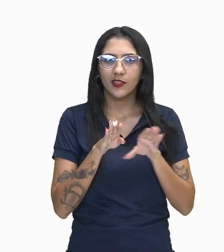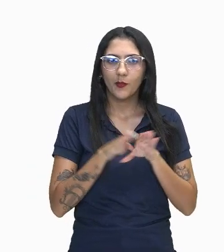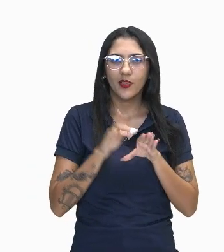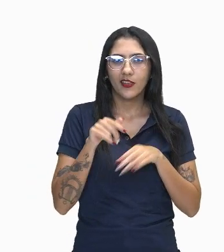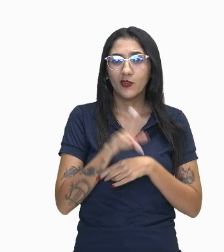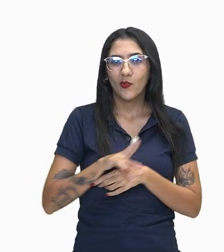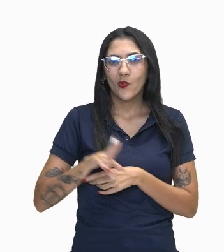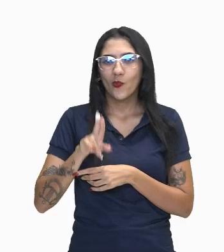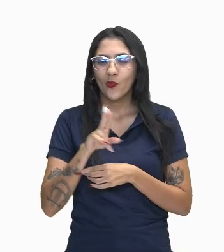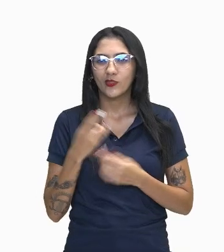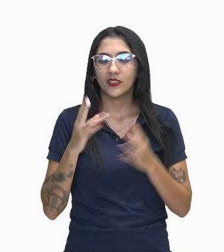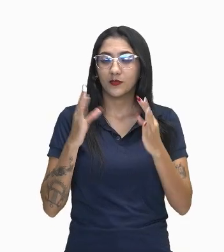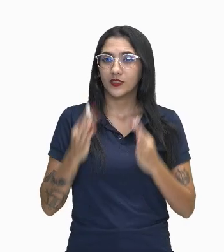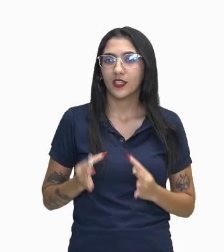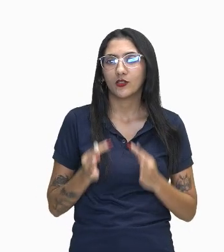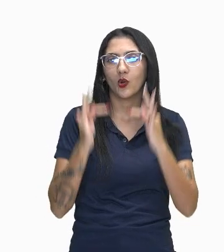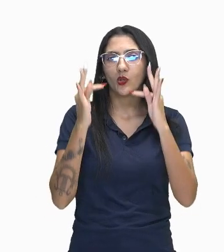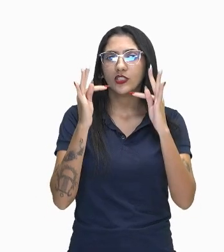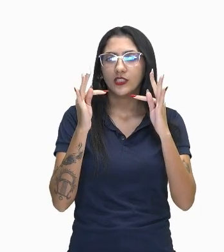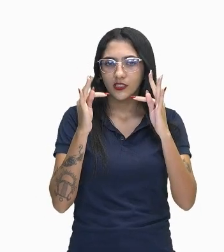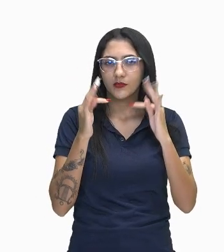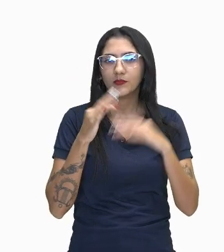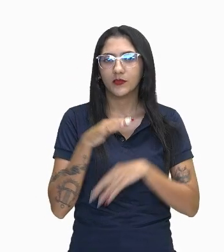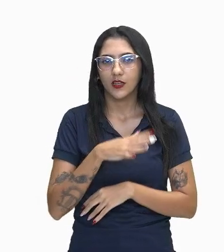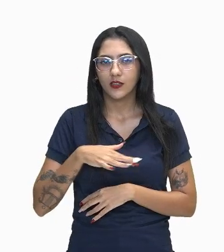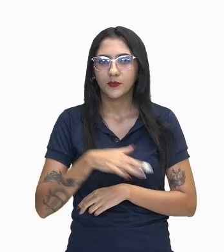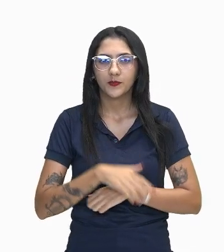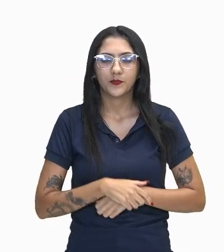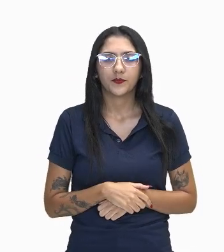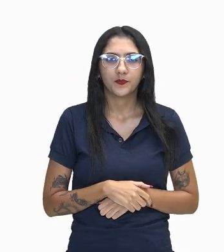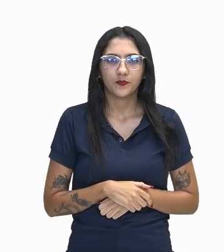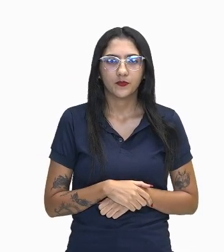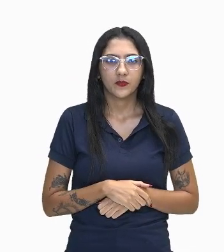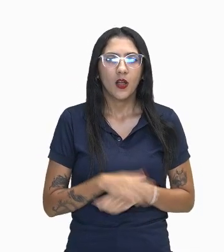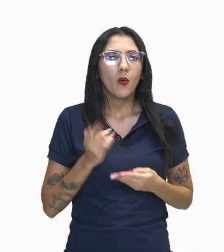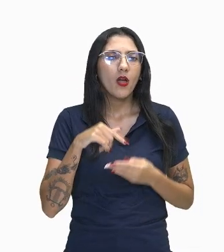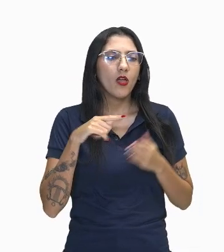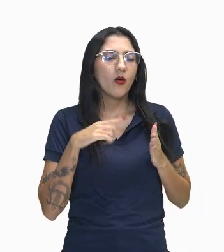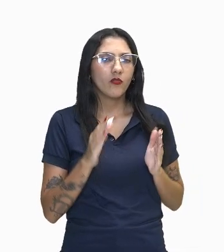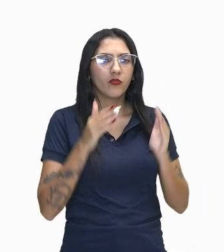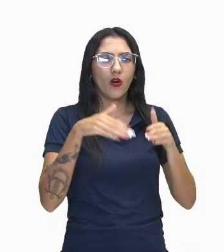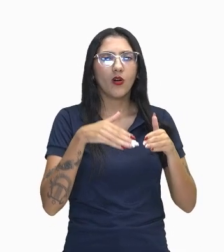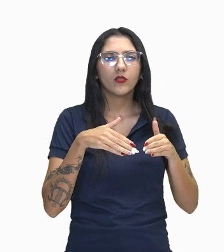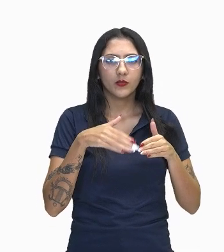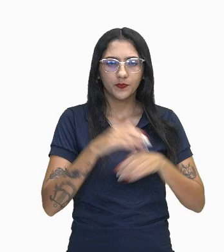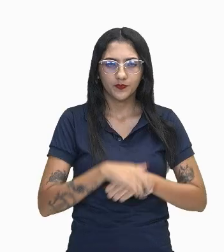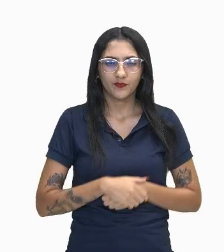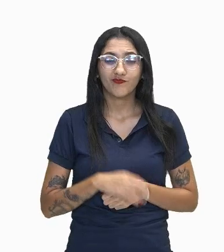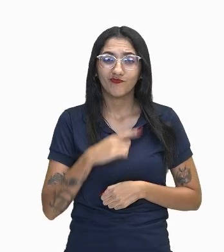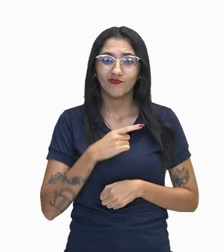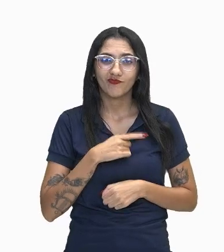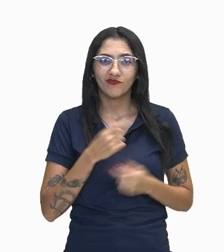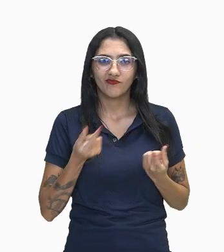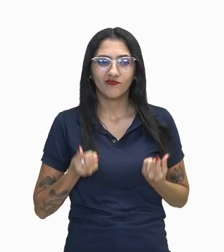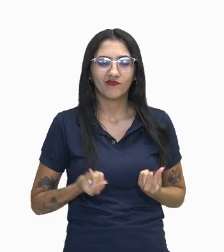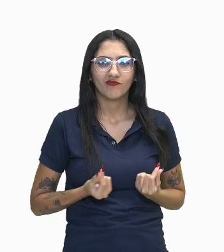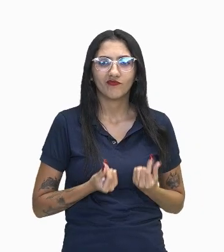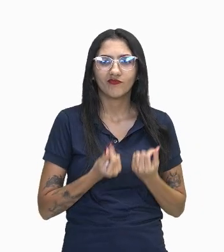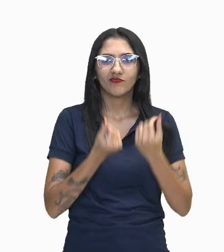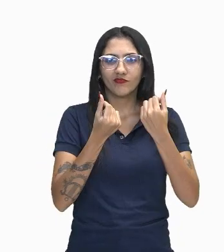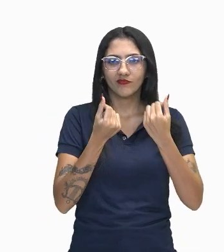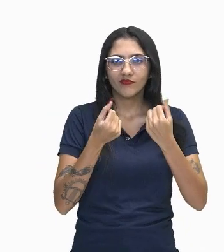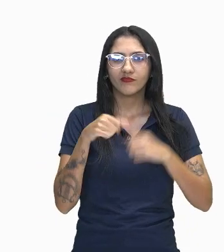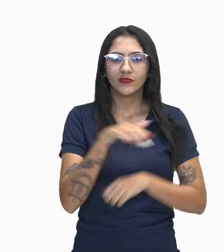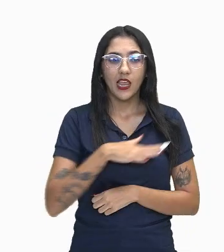maquinários agrícolas bastante avançados, tá? E isso visa obter altos rendimentos por